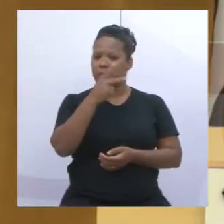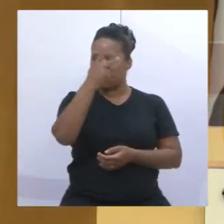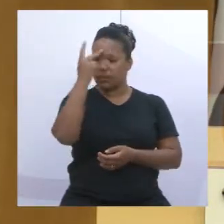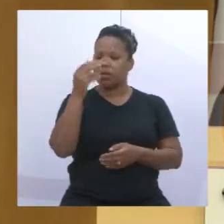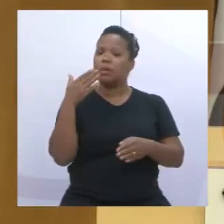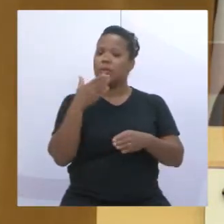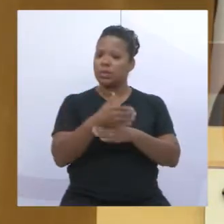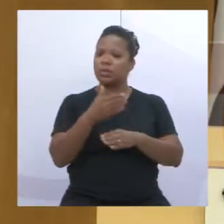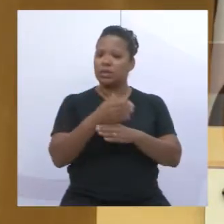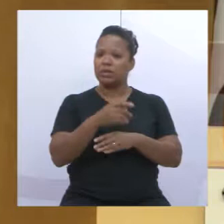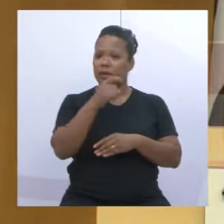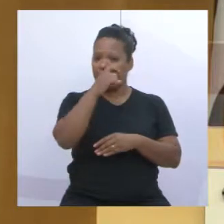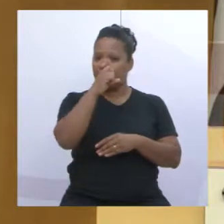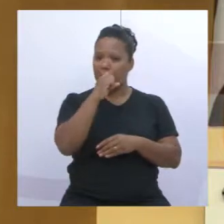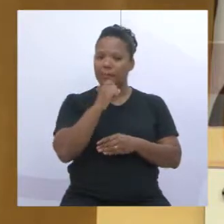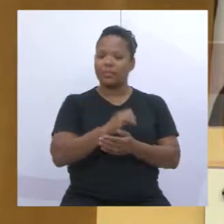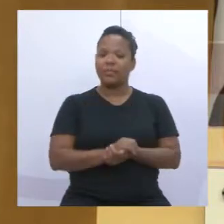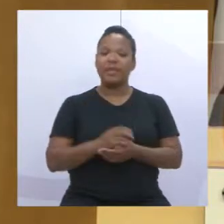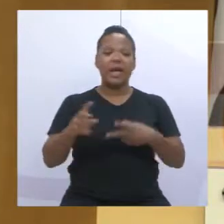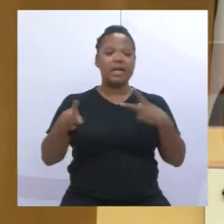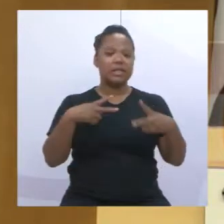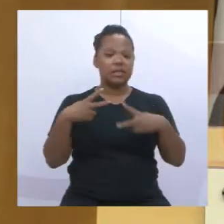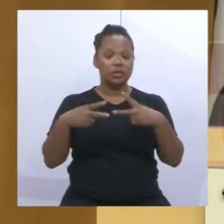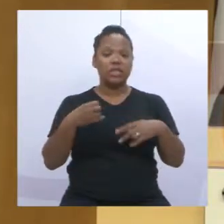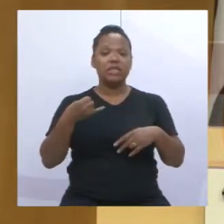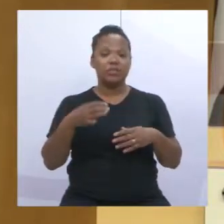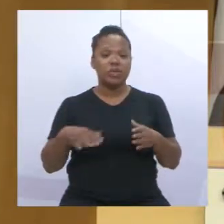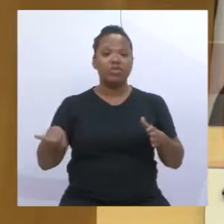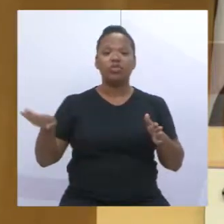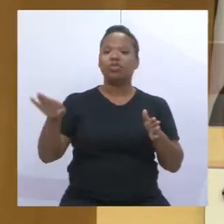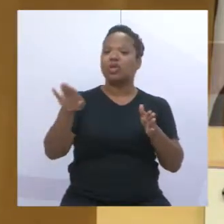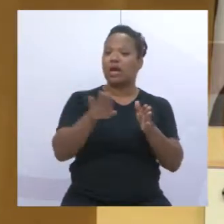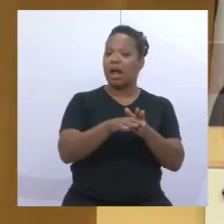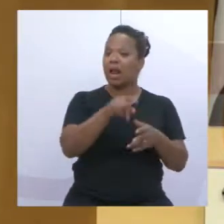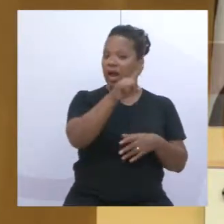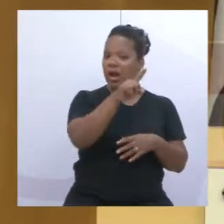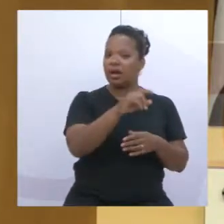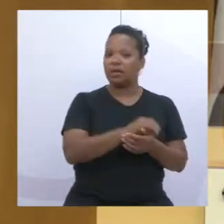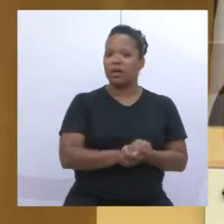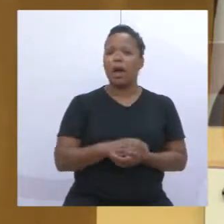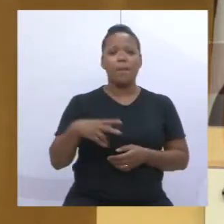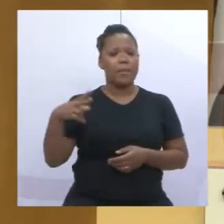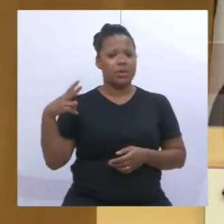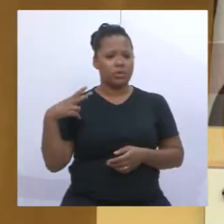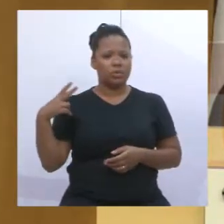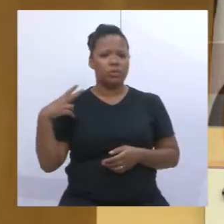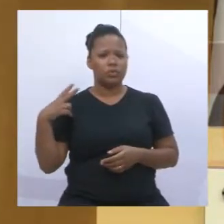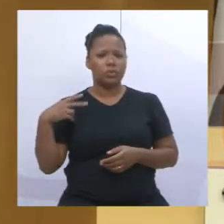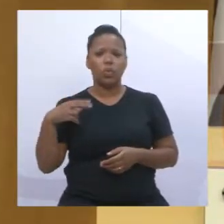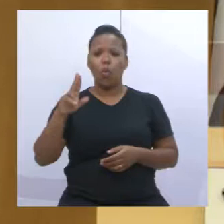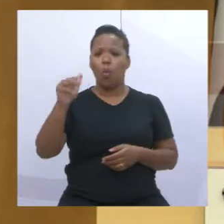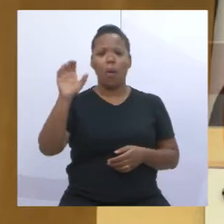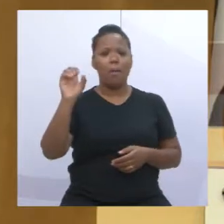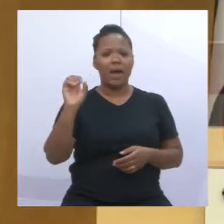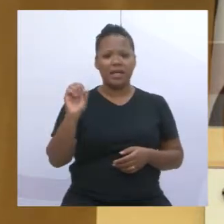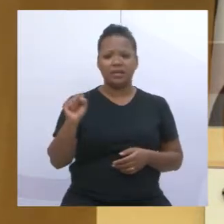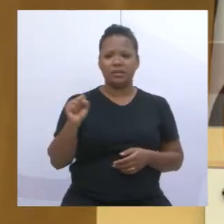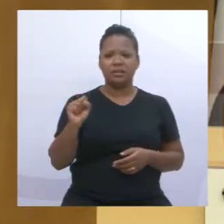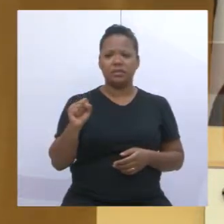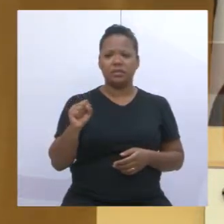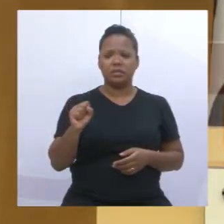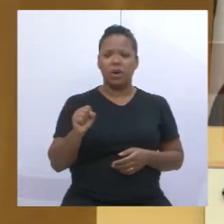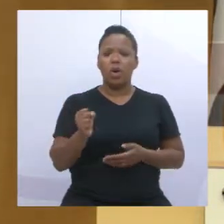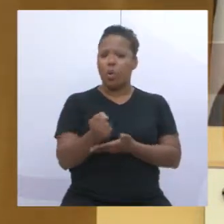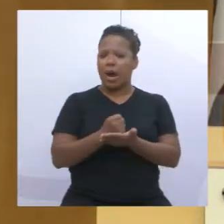sendo atendida. Em São José dos Campos, se você chegar com a receita particular nos postinhos de saúde, nas UBS,